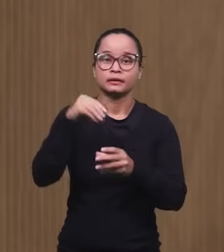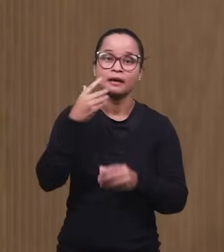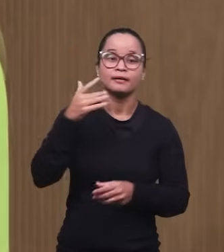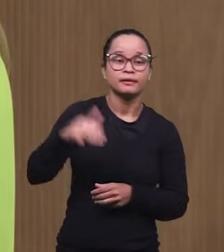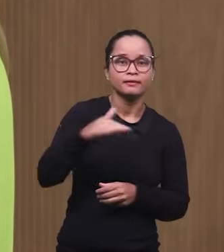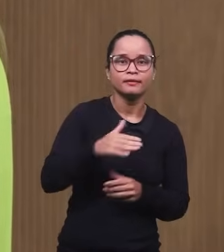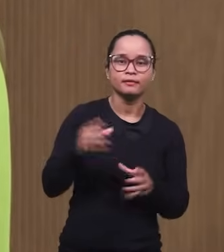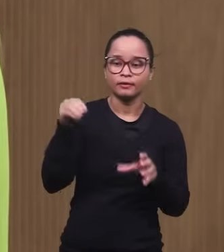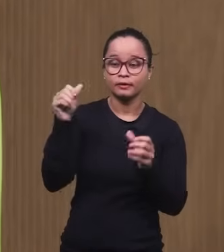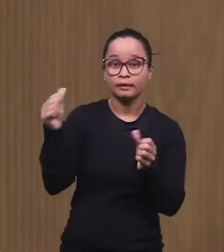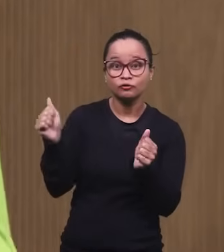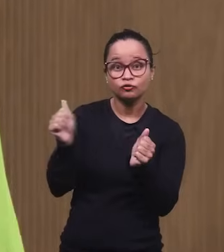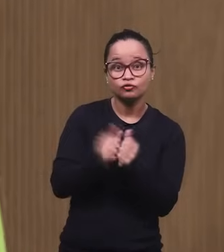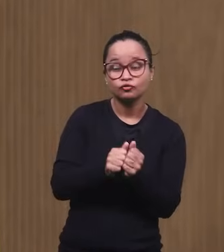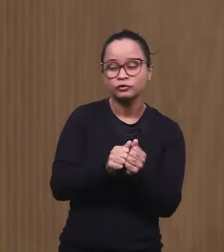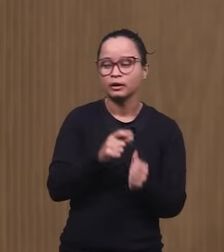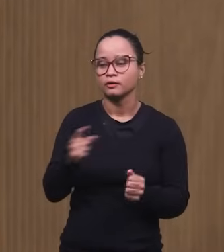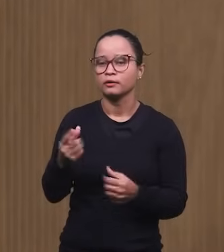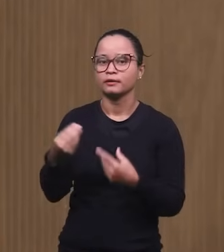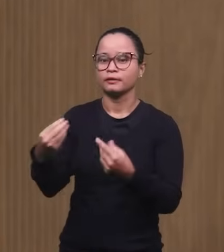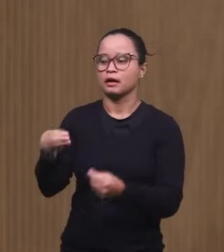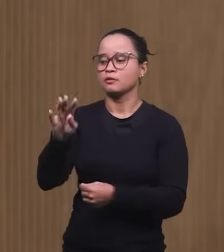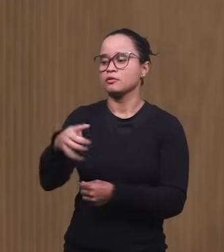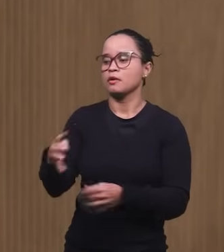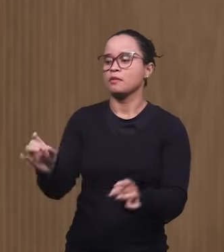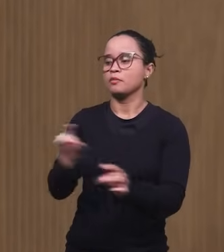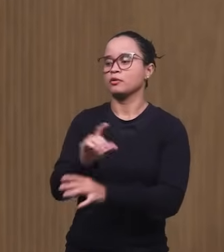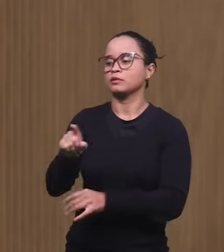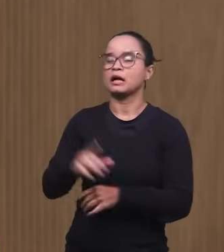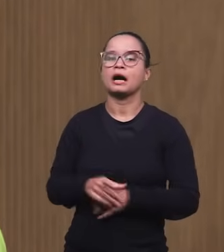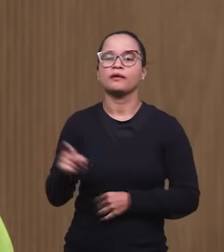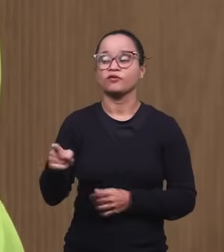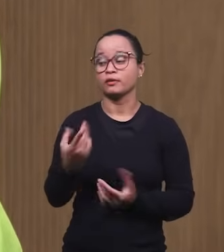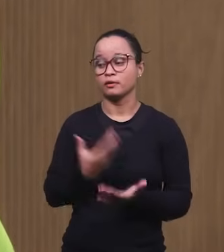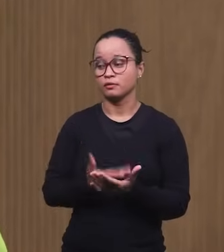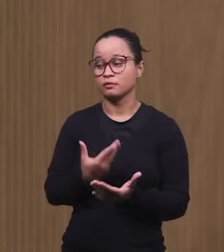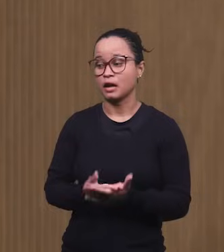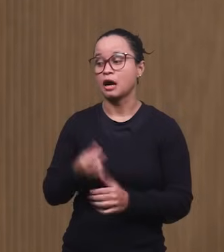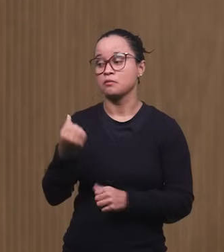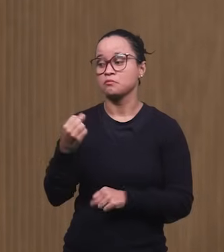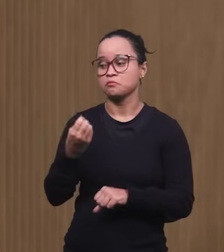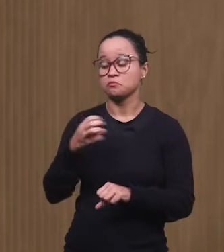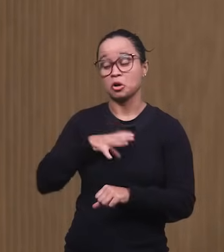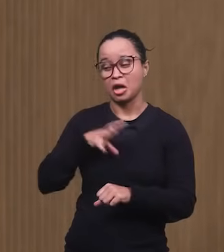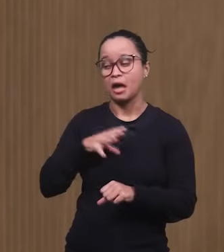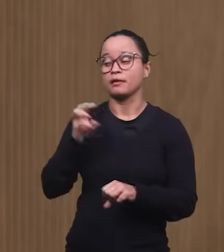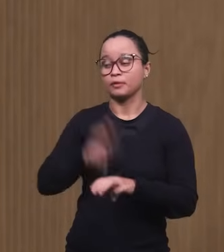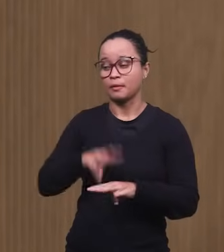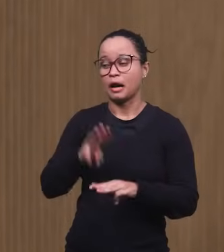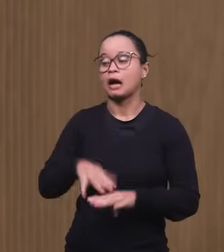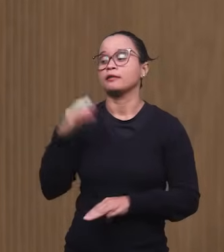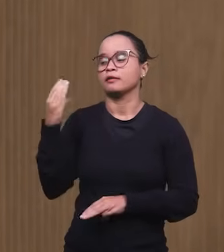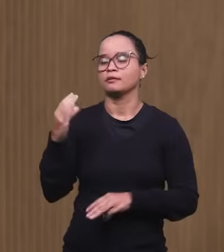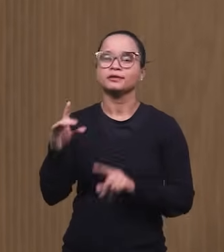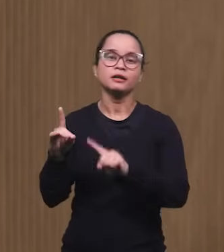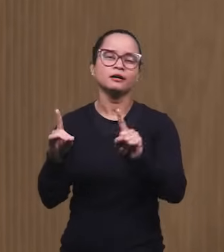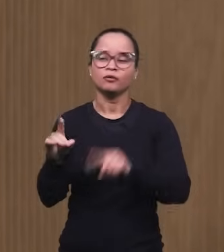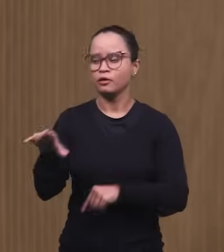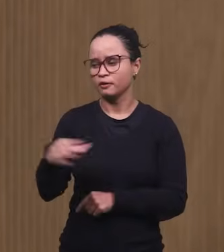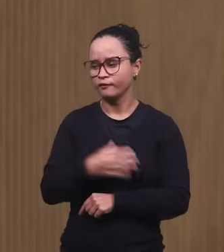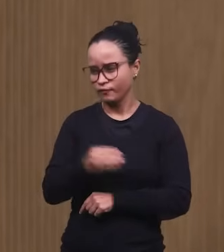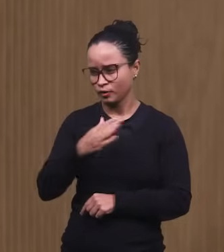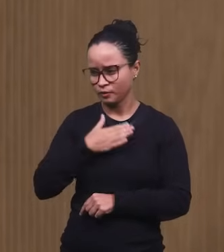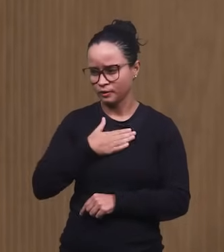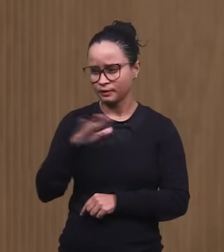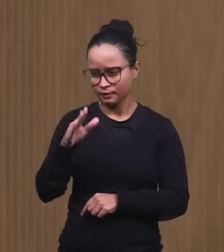inserindo a criança no processo. Ao invés de entregar um plano de estudo pronto, hoje você tem que estudar português, matemática, ciências... Traz ele para o processo, meu